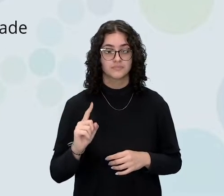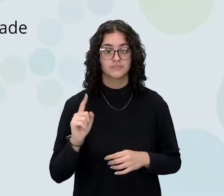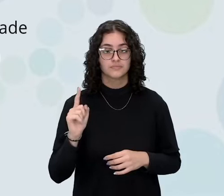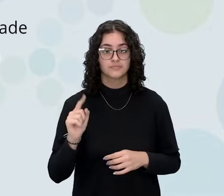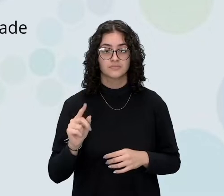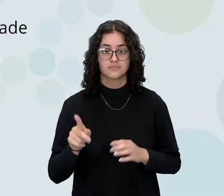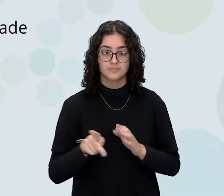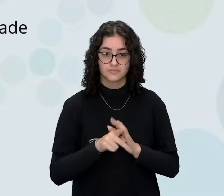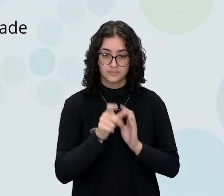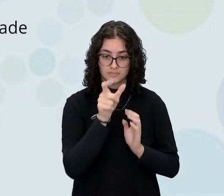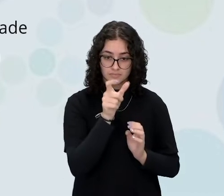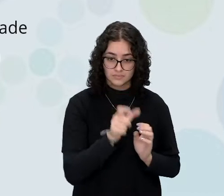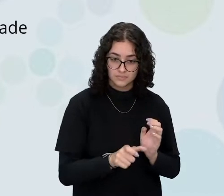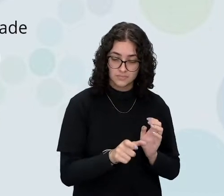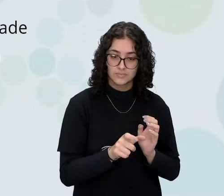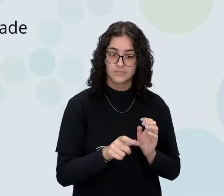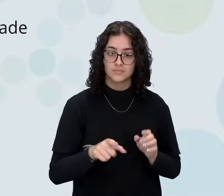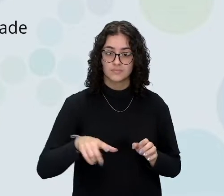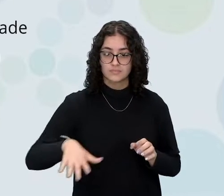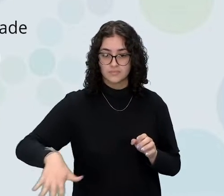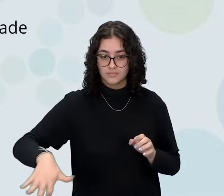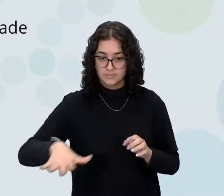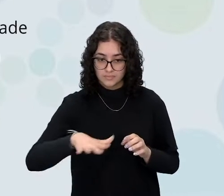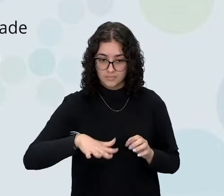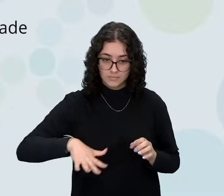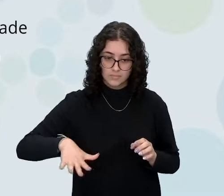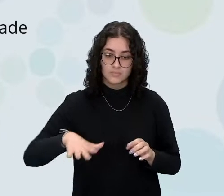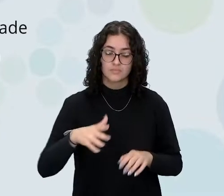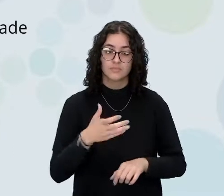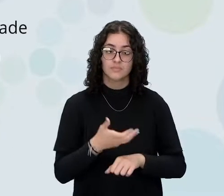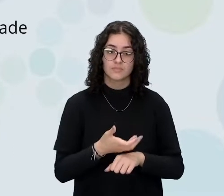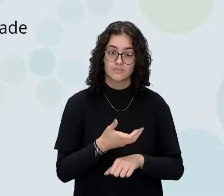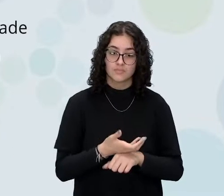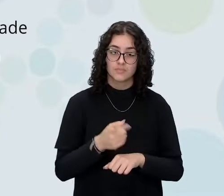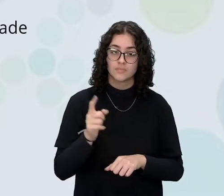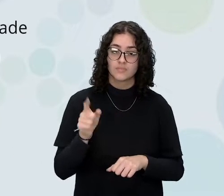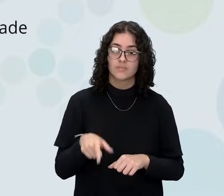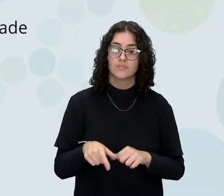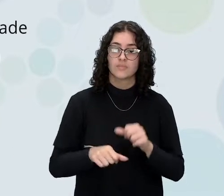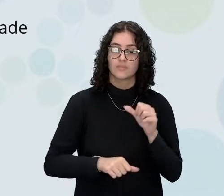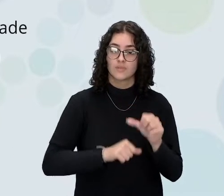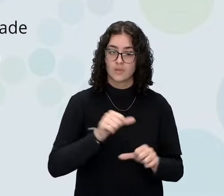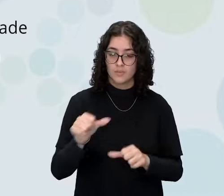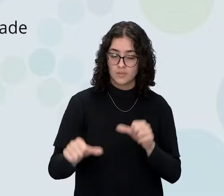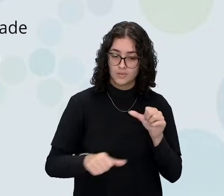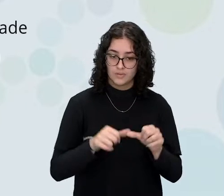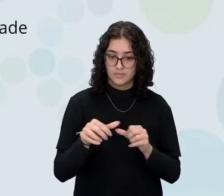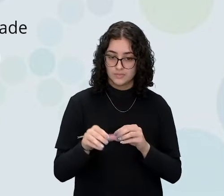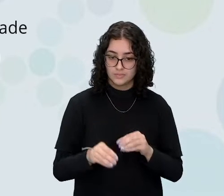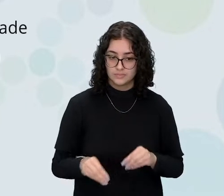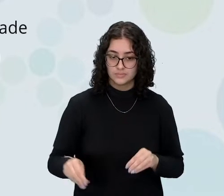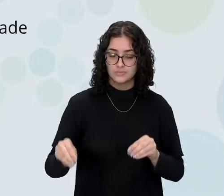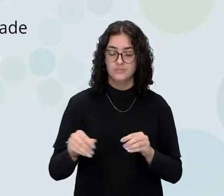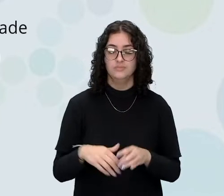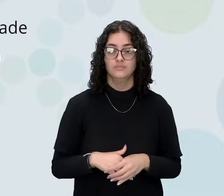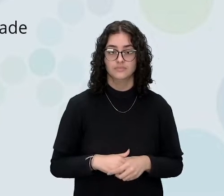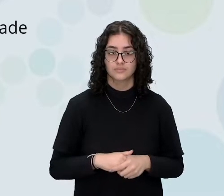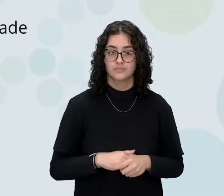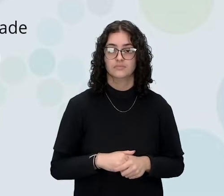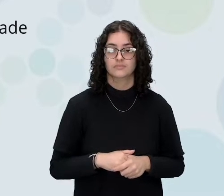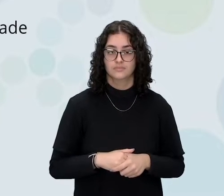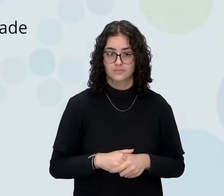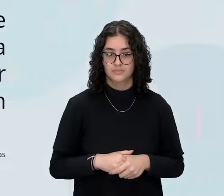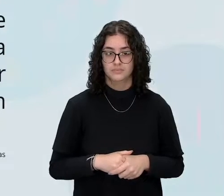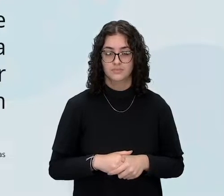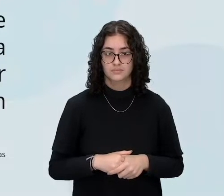o ambiente. Componente curricular que nós estamos falando é transformações do solo comigo, tá